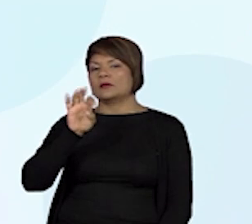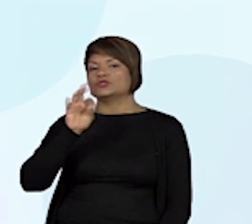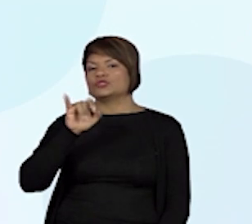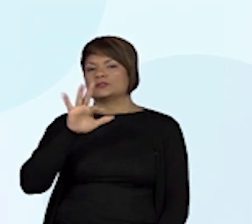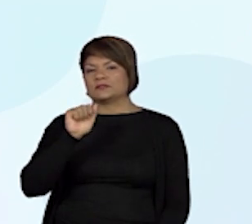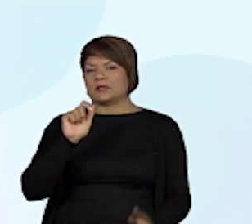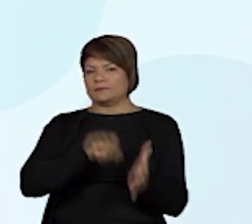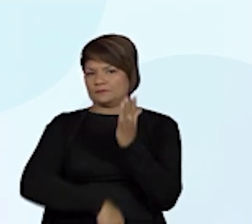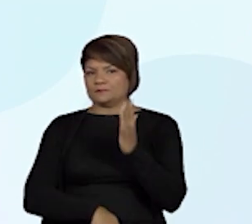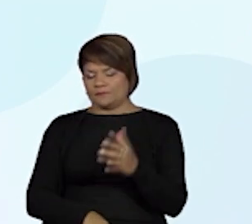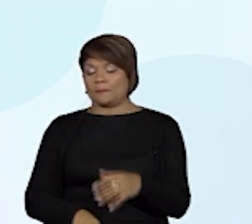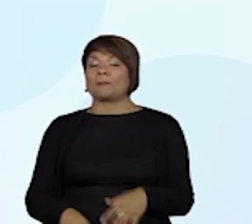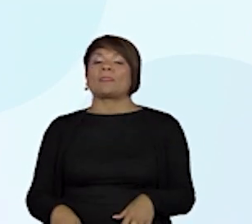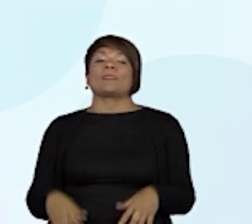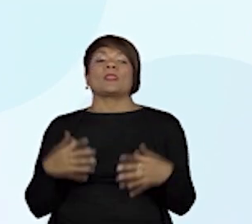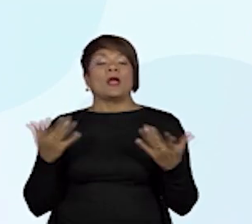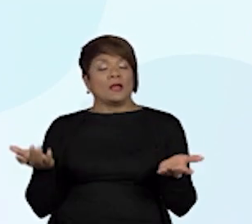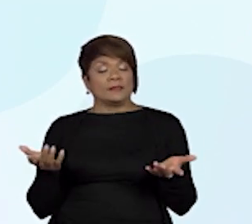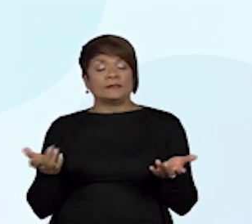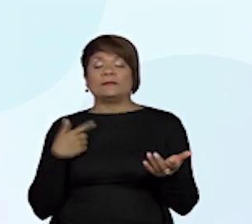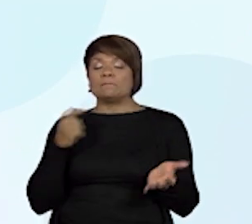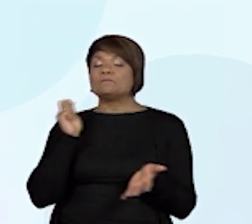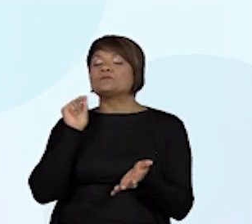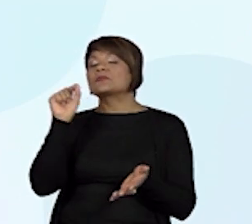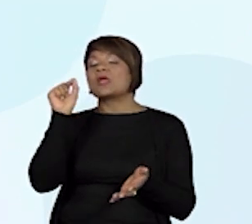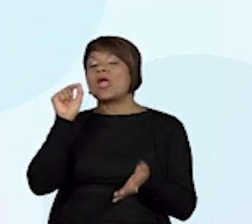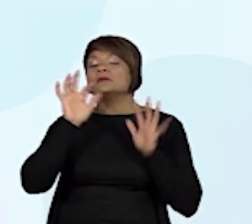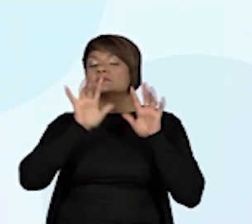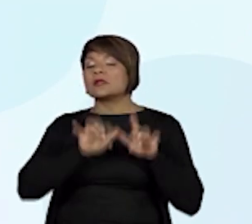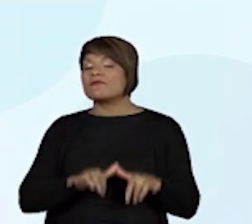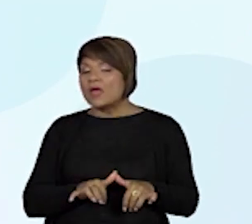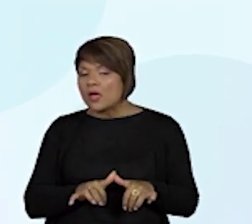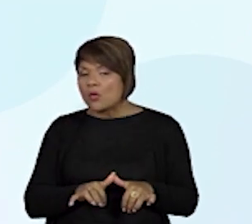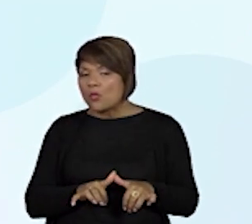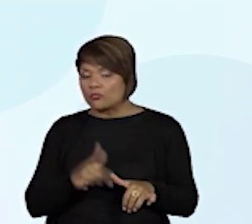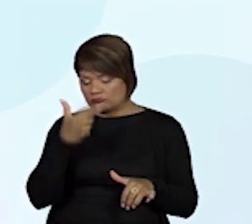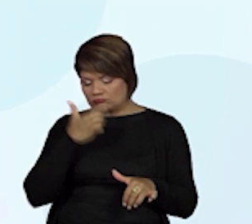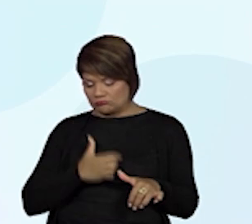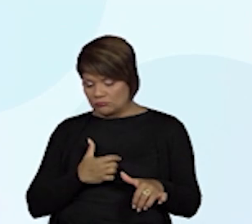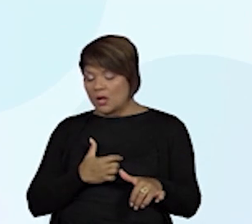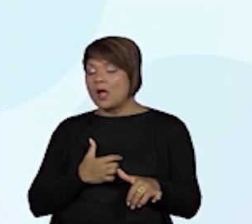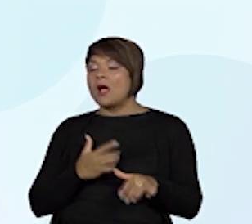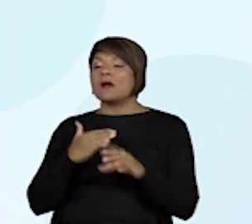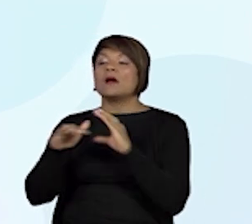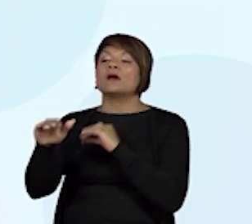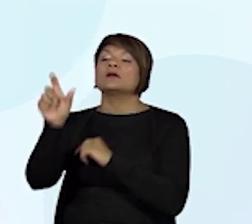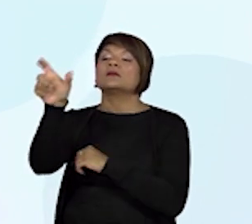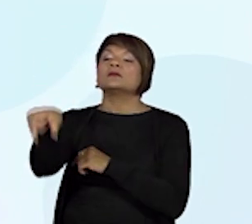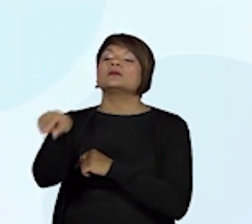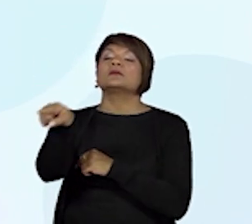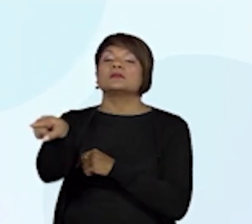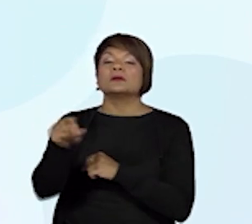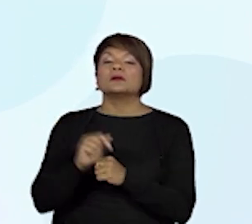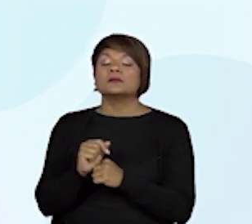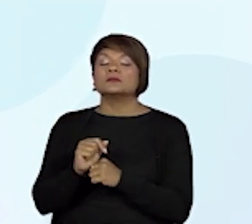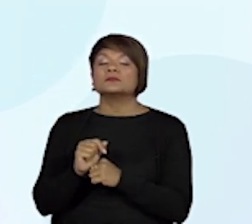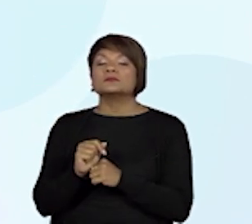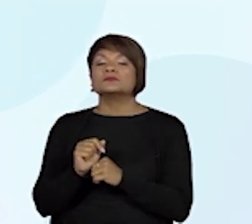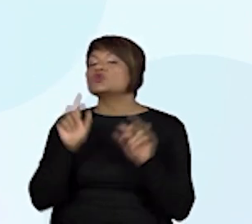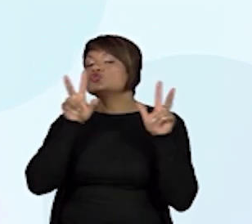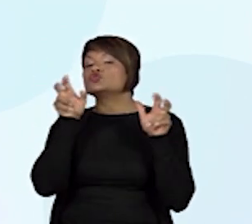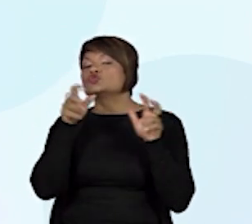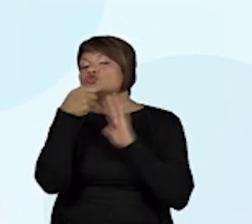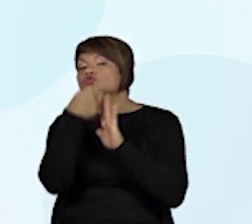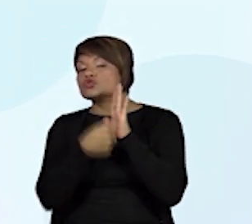para saber quem escreveu, para quem escreveu, sobre o que escreveu, ficou bem claro, né? E tem essas características de